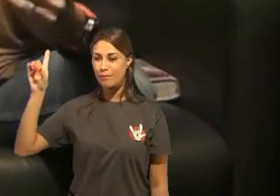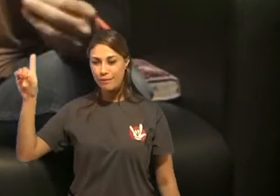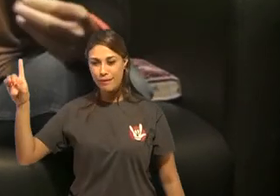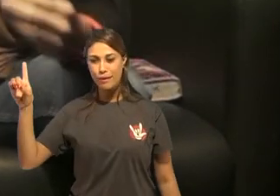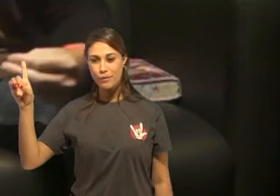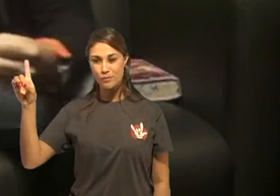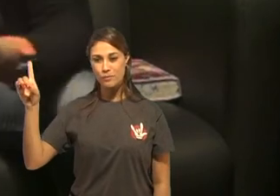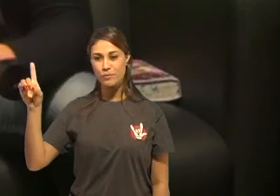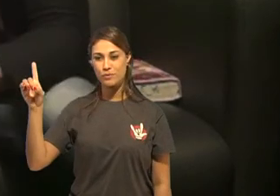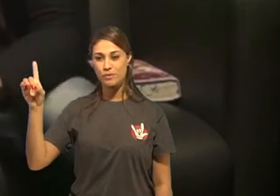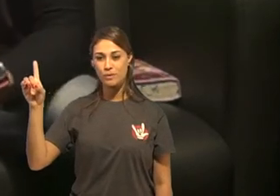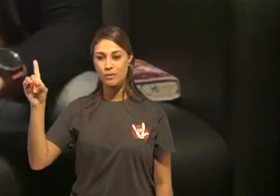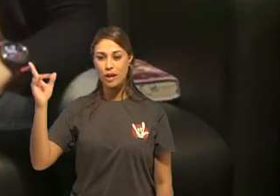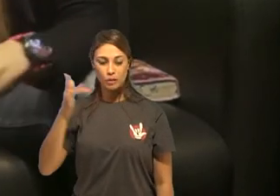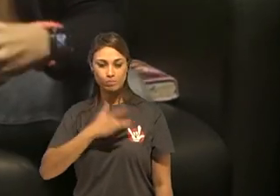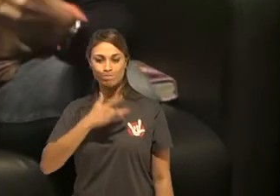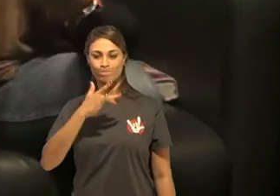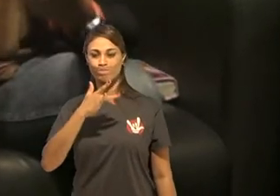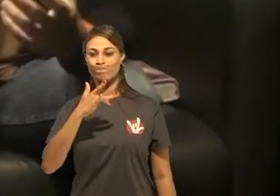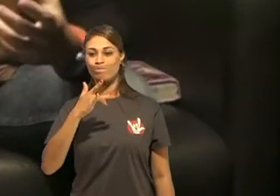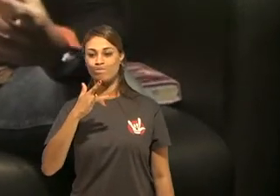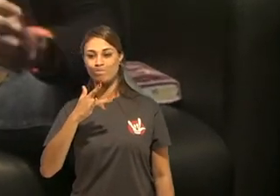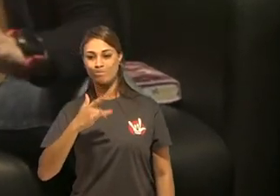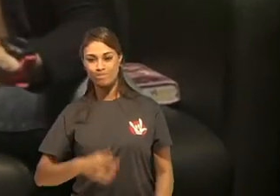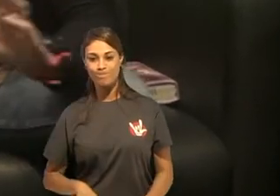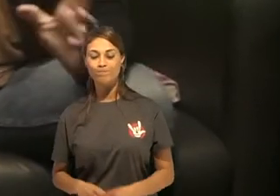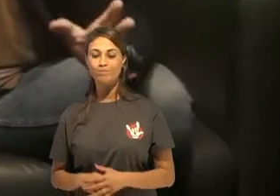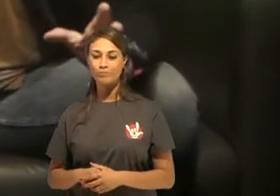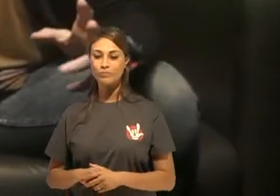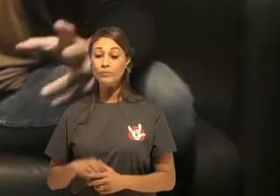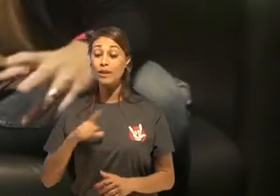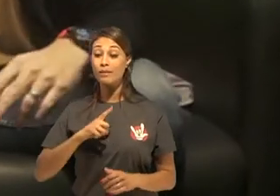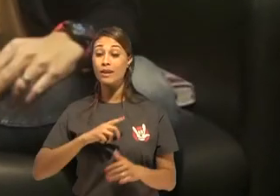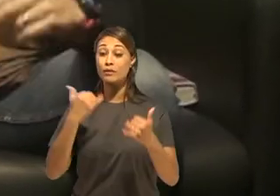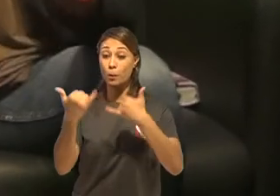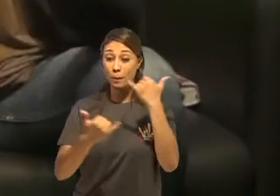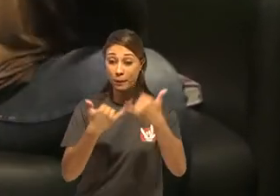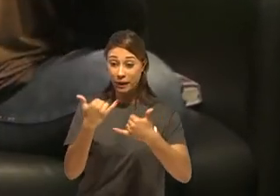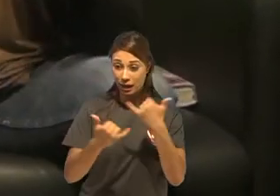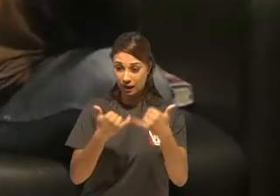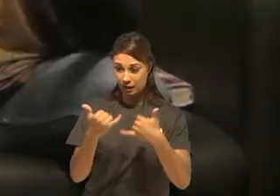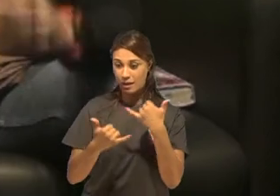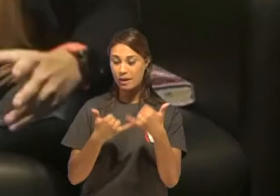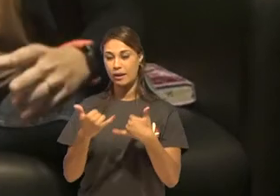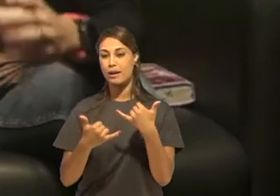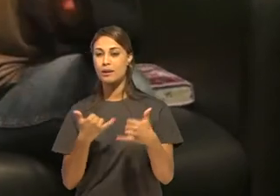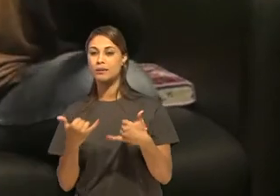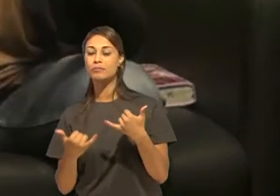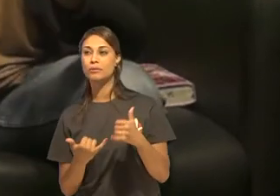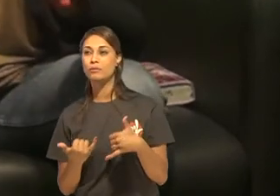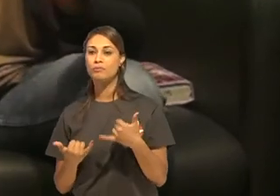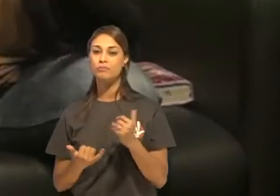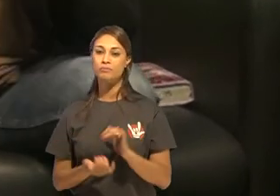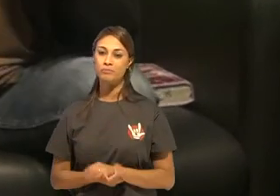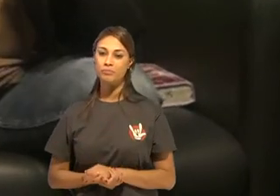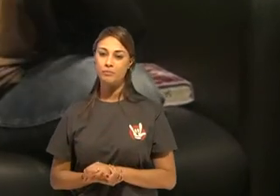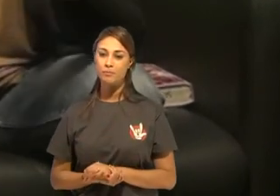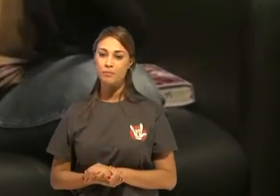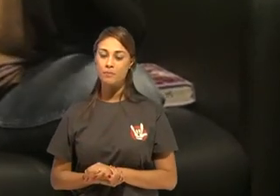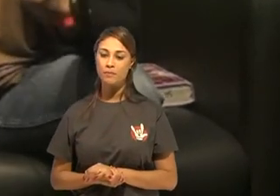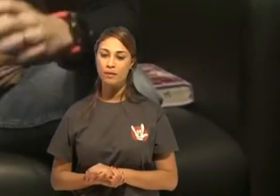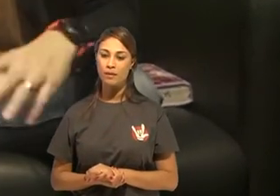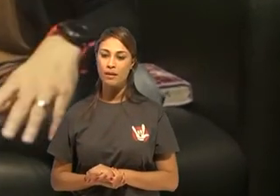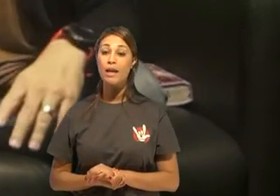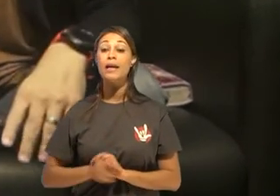brincadeira de caça ao monge. Não é? A maioria da galera que estava lá não esquece essa brincadeira. E depois dessa brincadeira, nós tivemos um tempo de